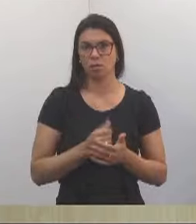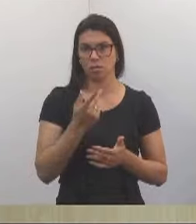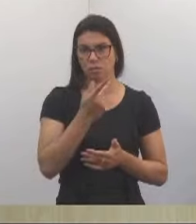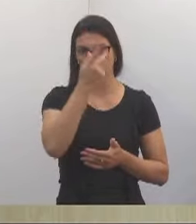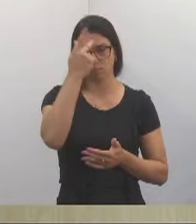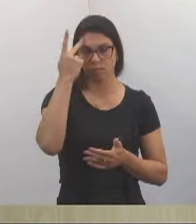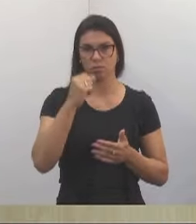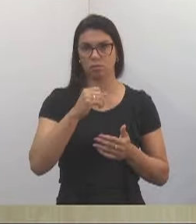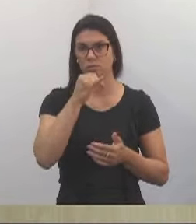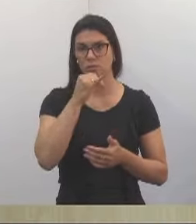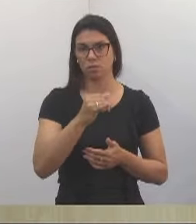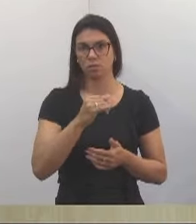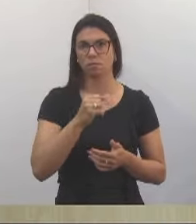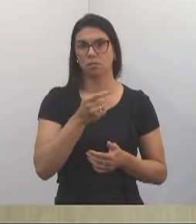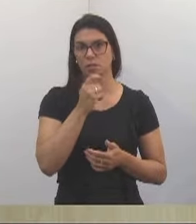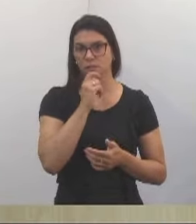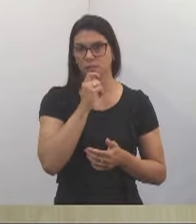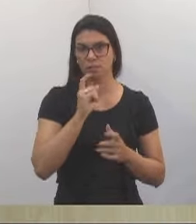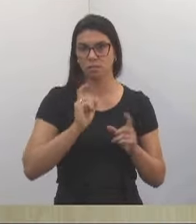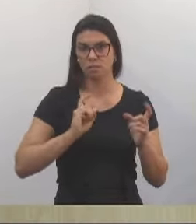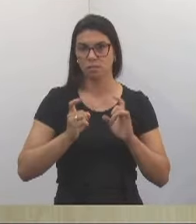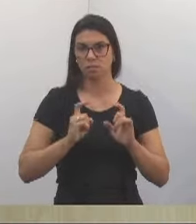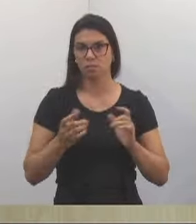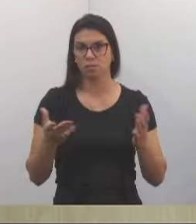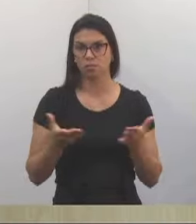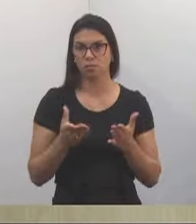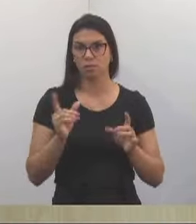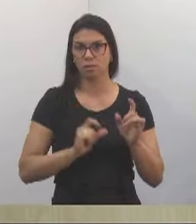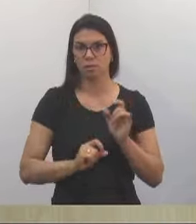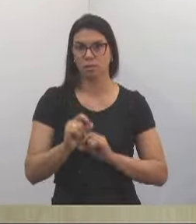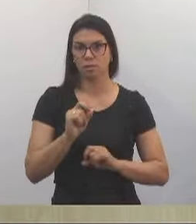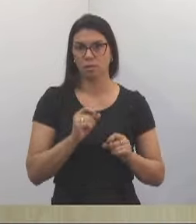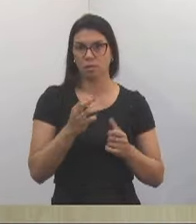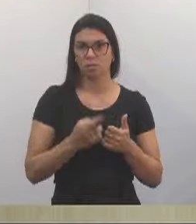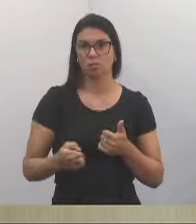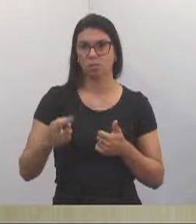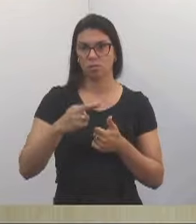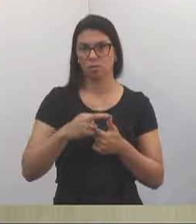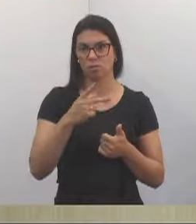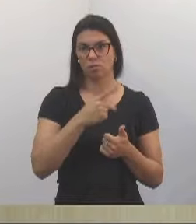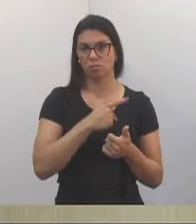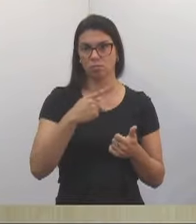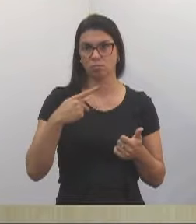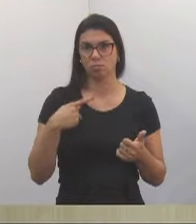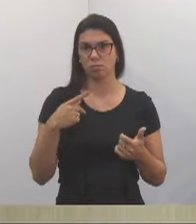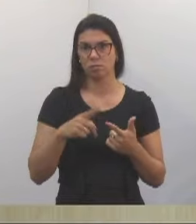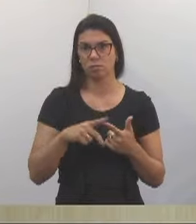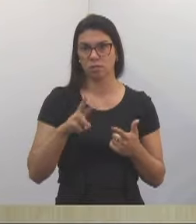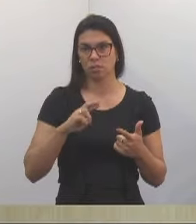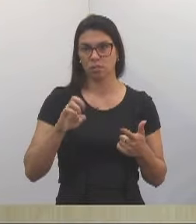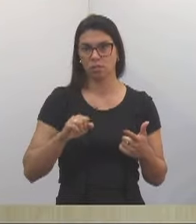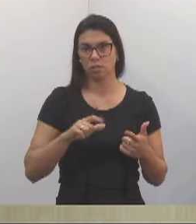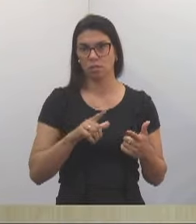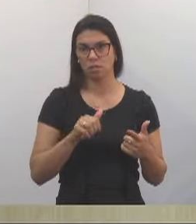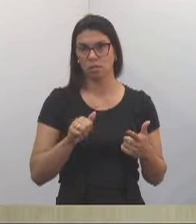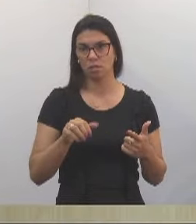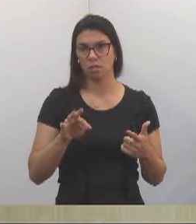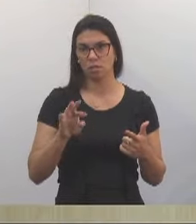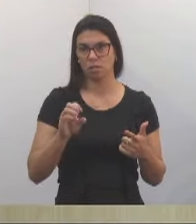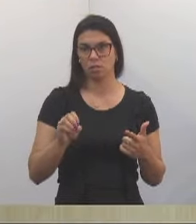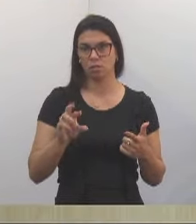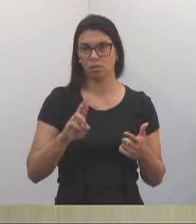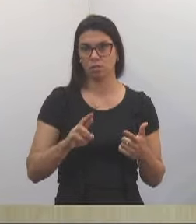comuniquem, ainda nesta sessão, quem serão os ocupantes dos cargos de presidente e relator para a